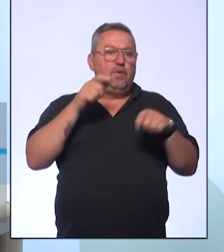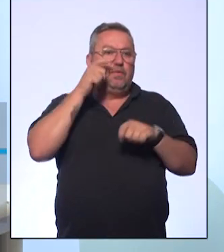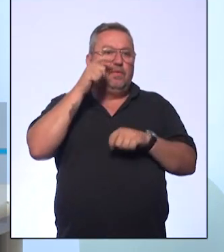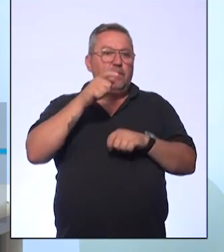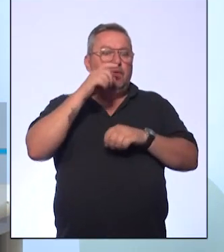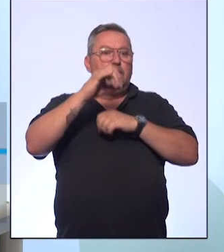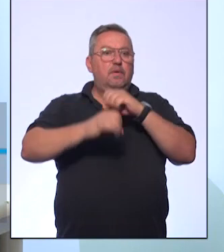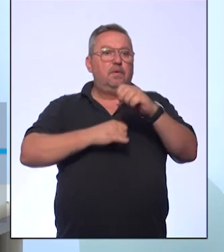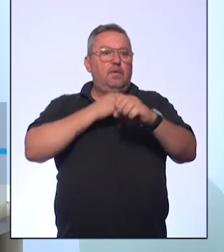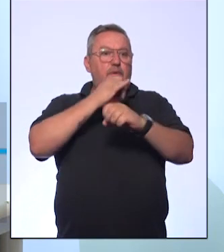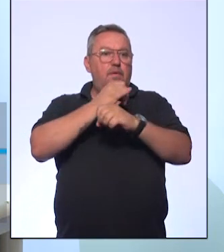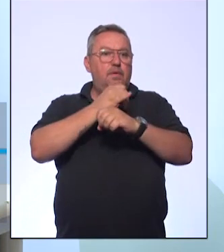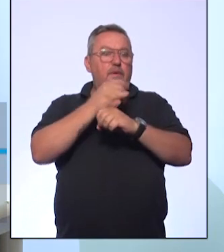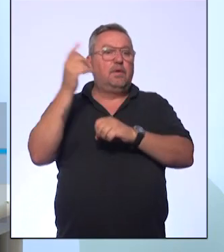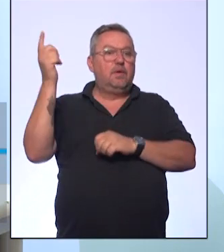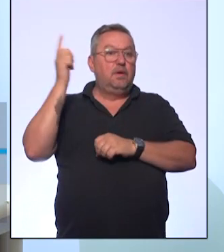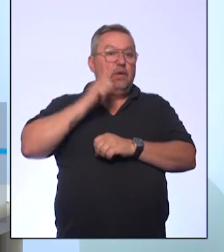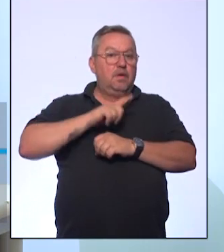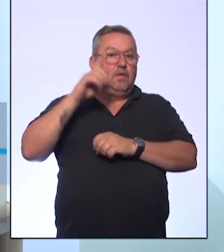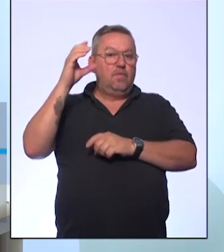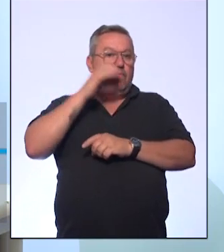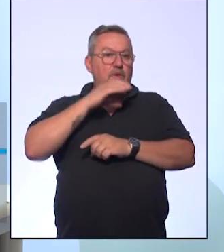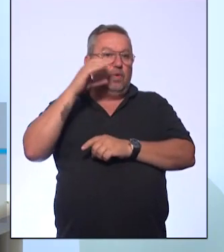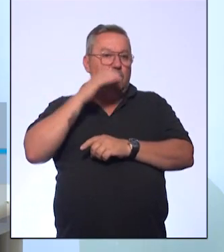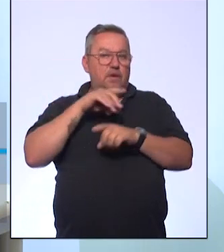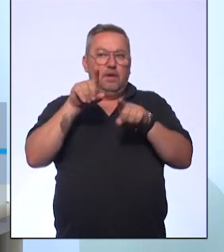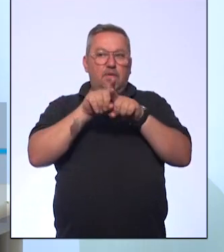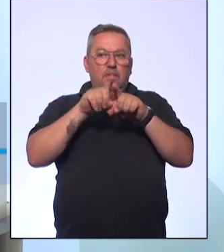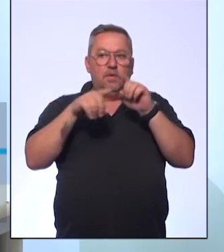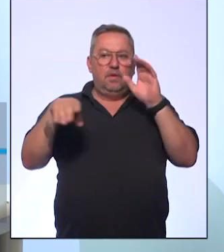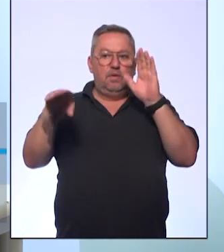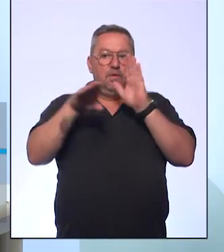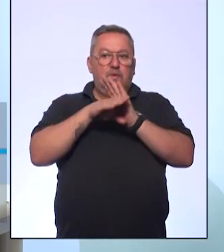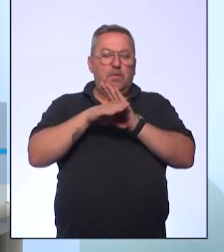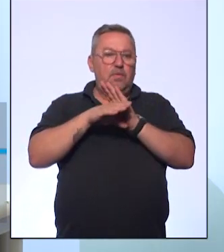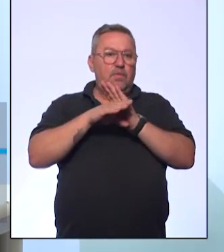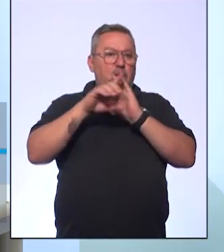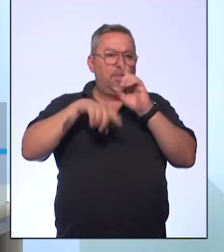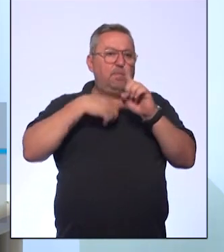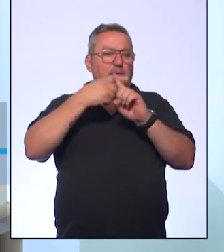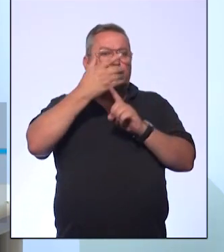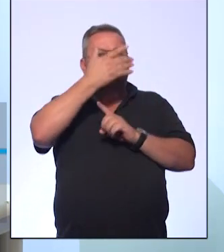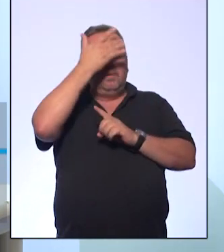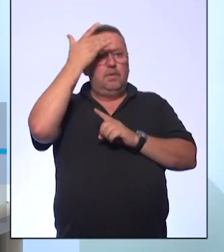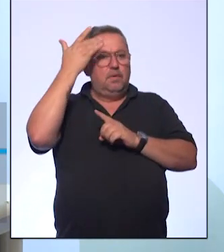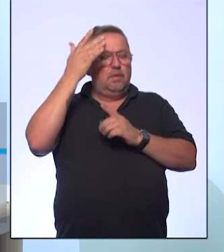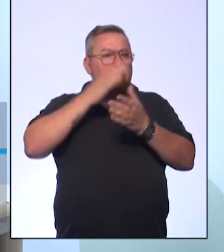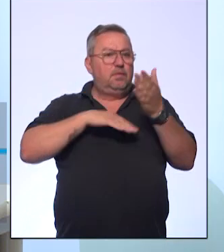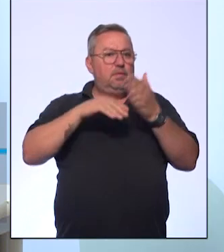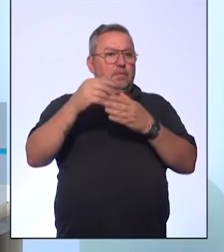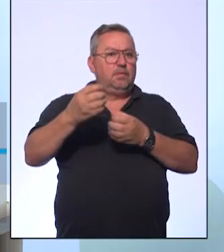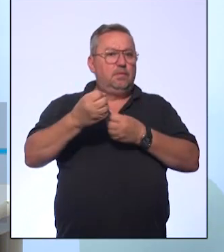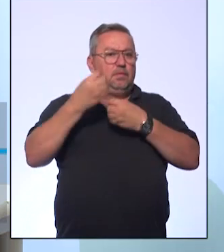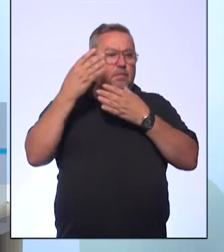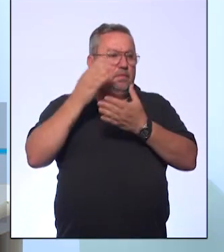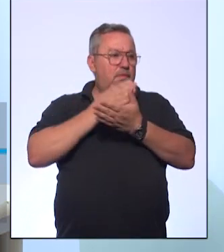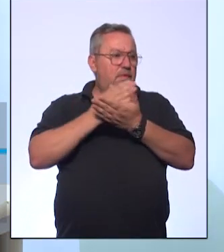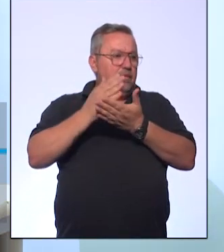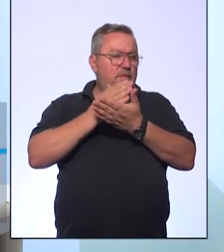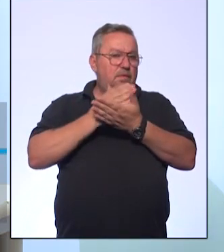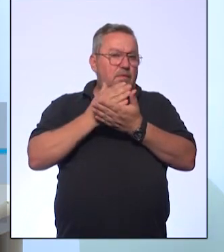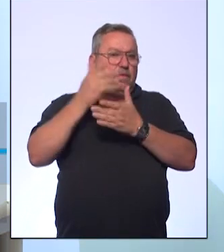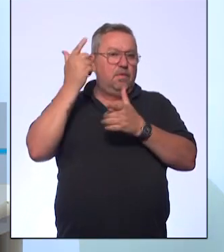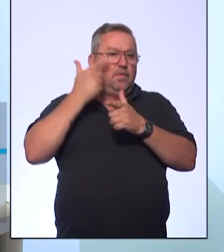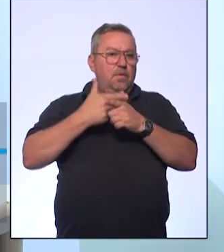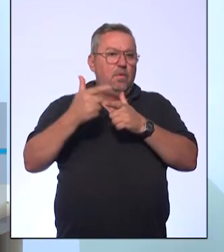da internet, ganhou velocidade e chegou a muito mais pessoas as informações iniciais